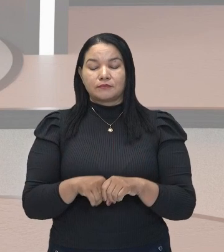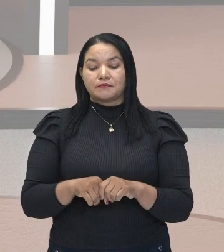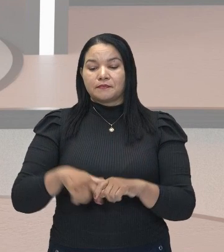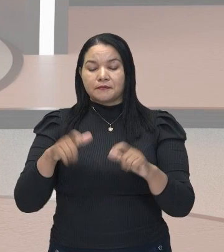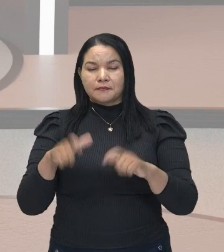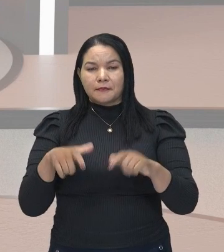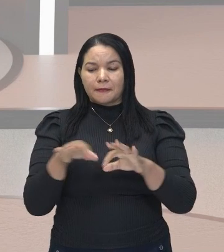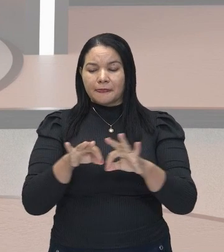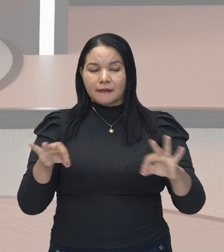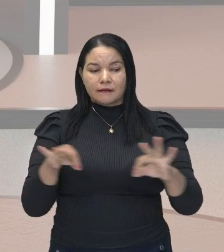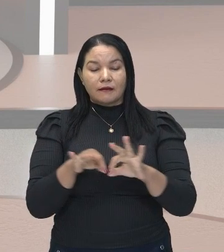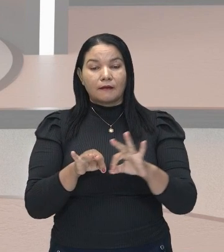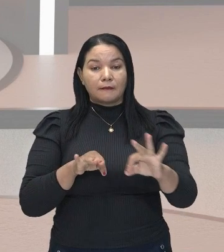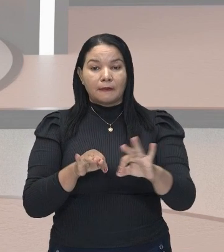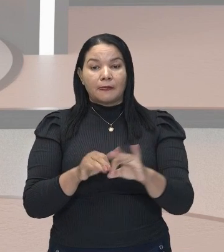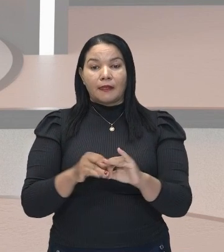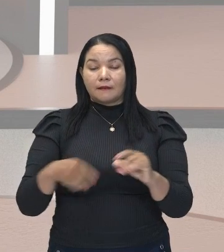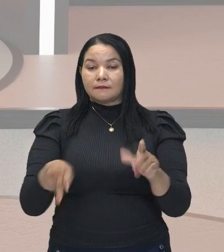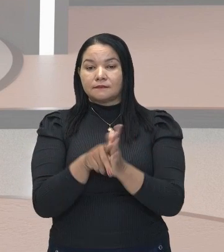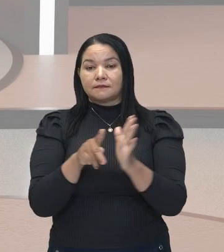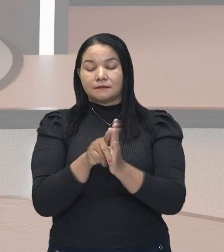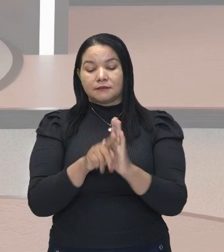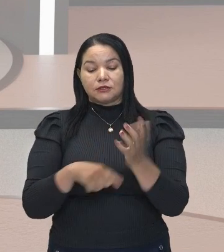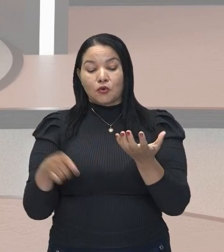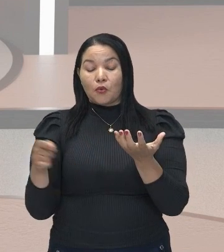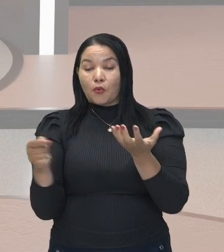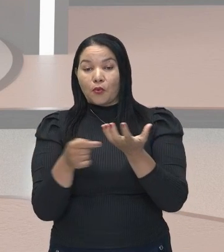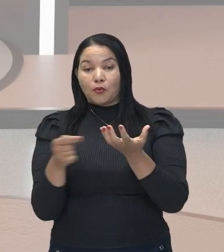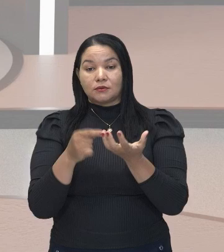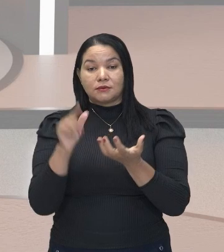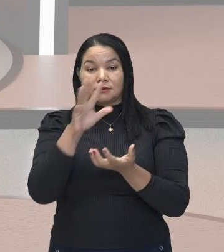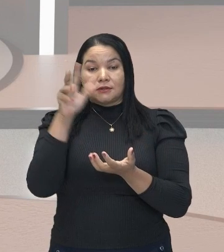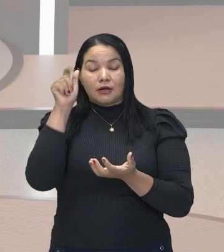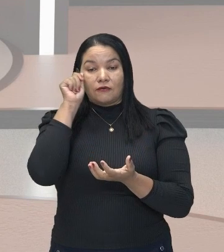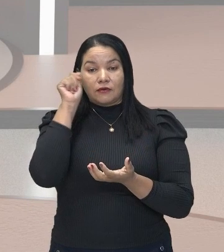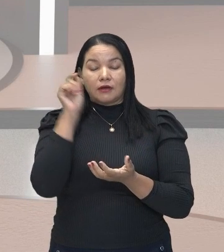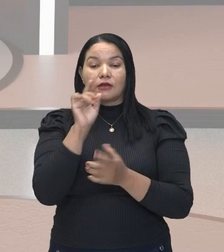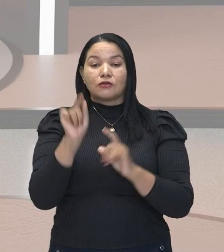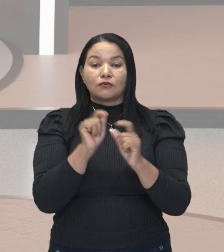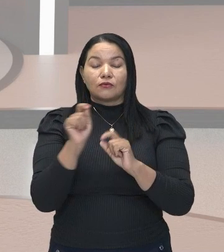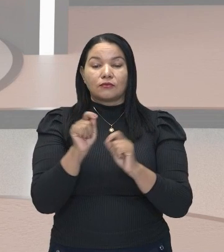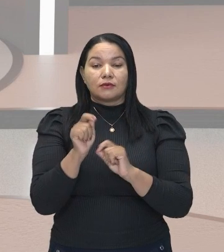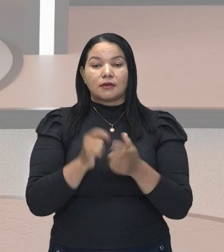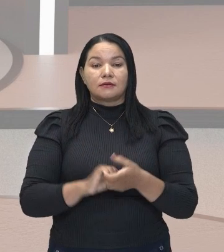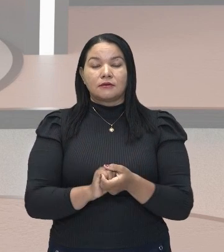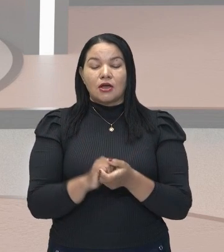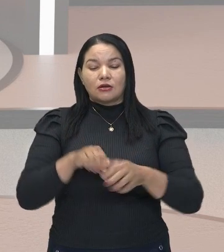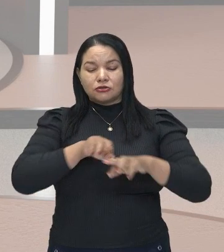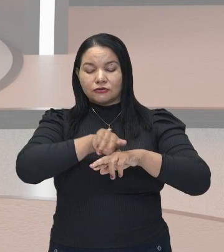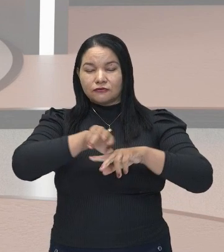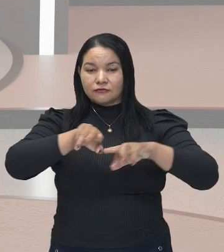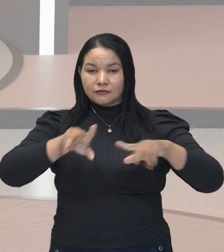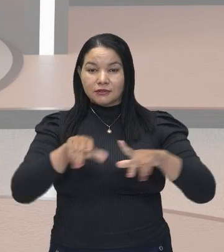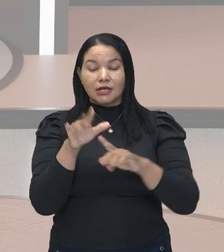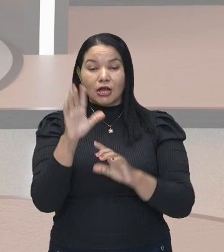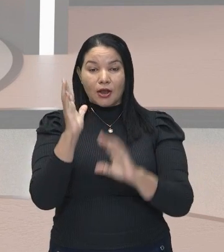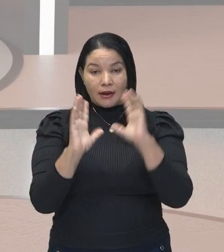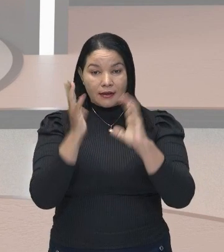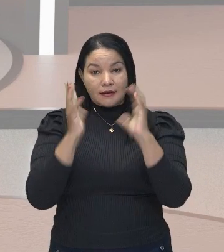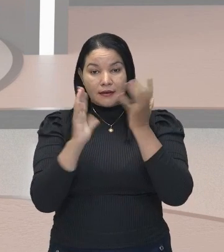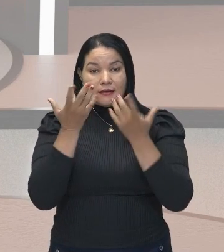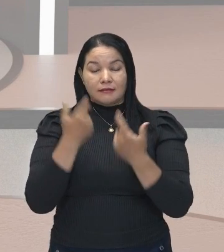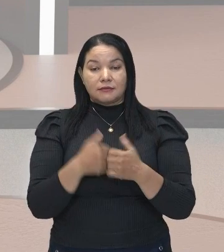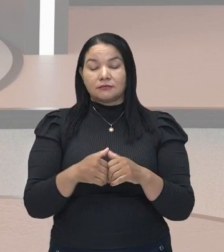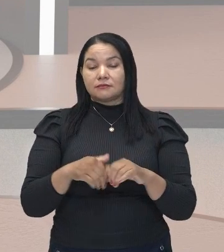latitudinal, né, do continente africano, gente, reflete-se aí na diversidade dos climas, tá? Isso acaba